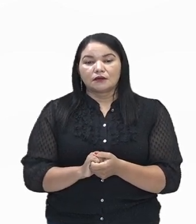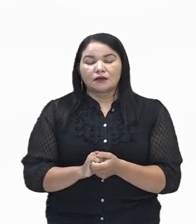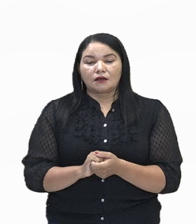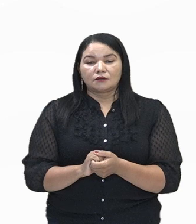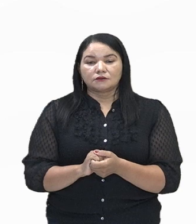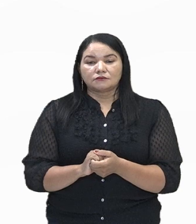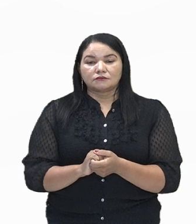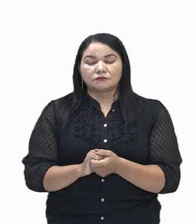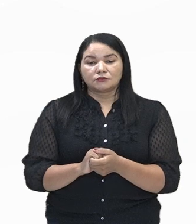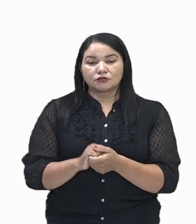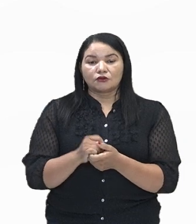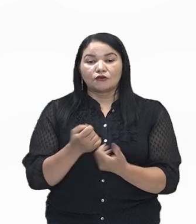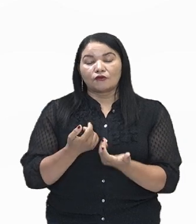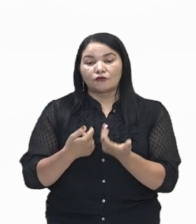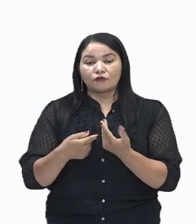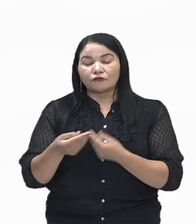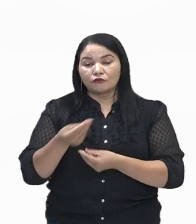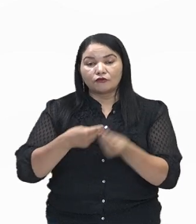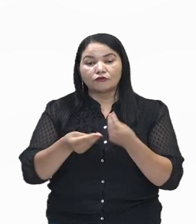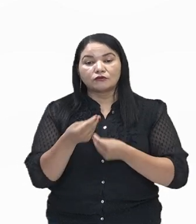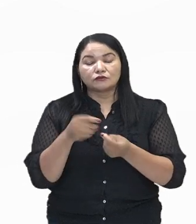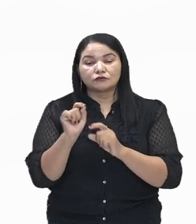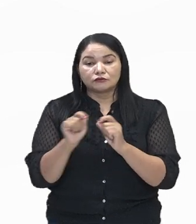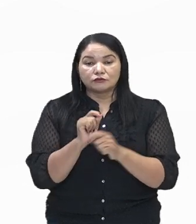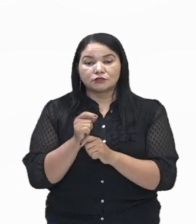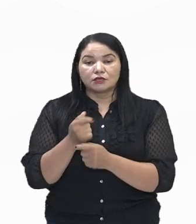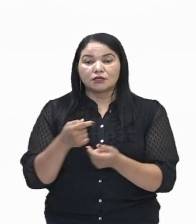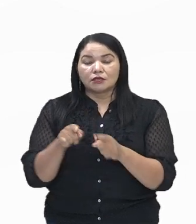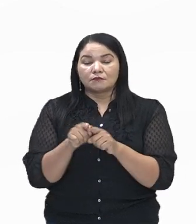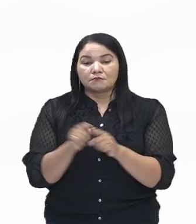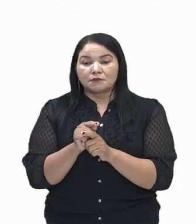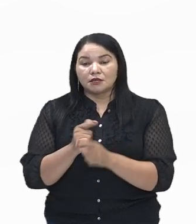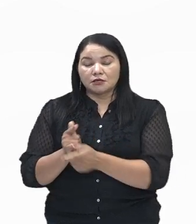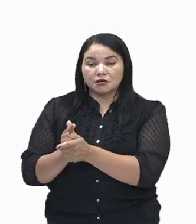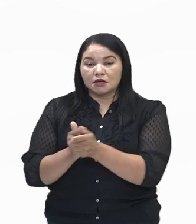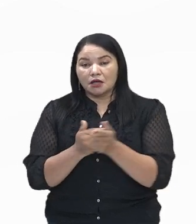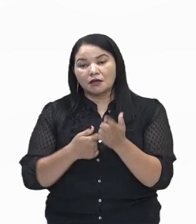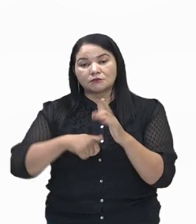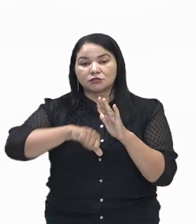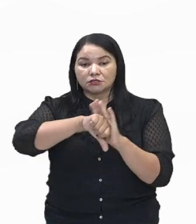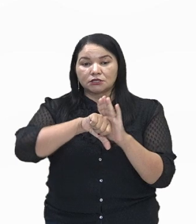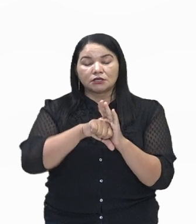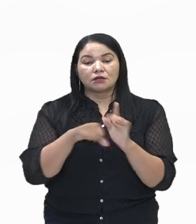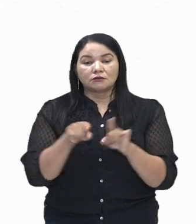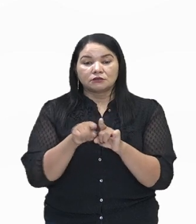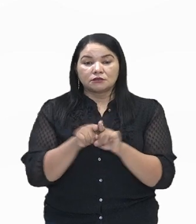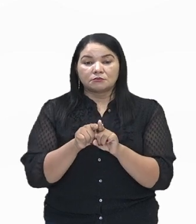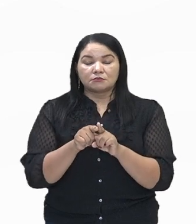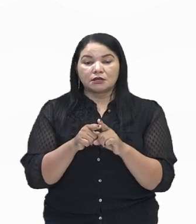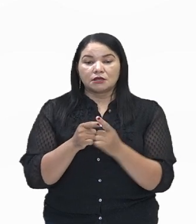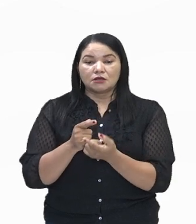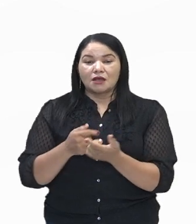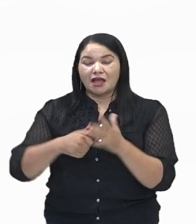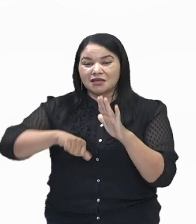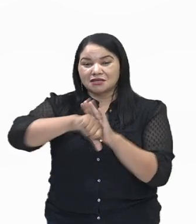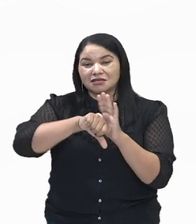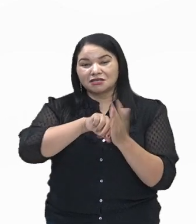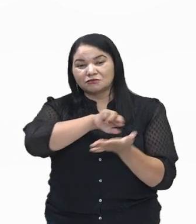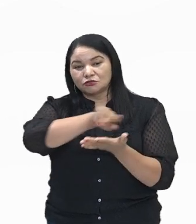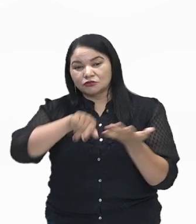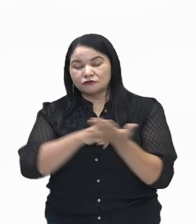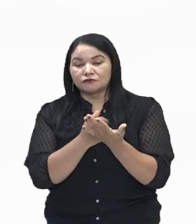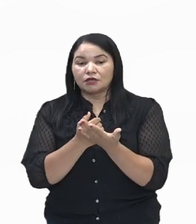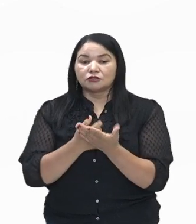fluxos financeiros e de armas ilegais e combater o crime organizado até 2030, reduzir